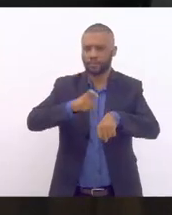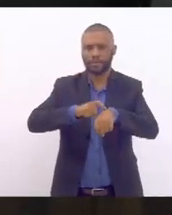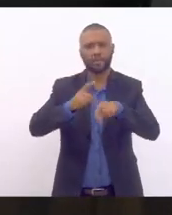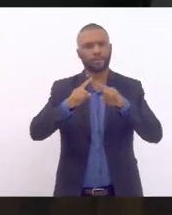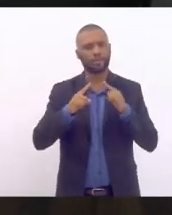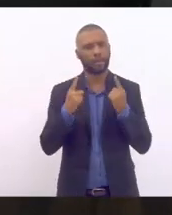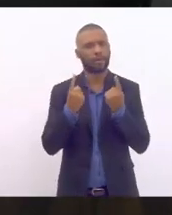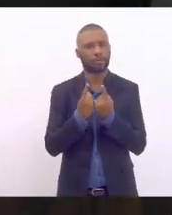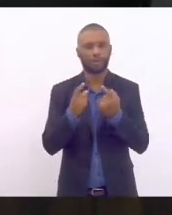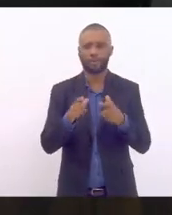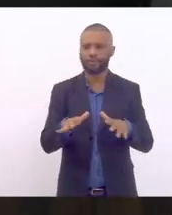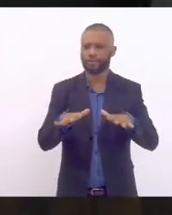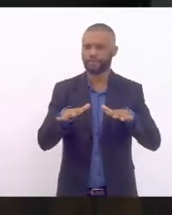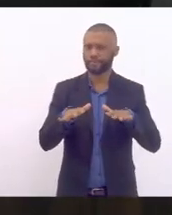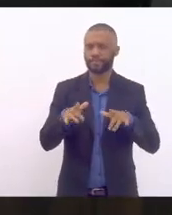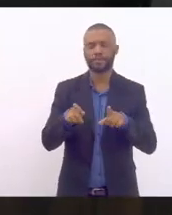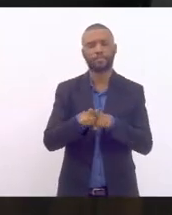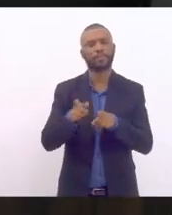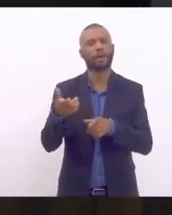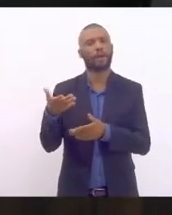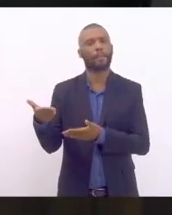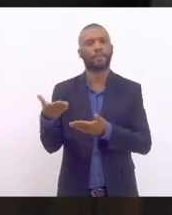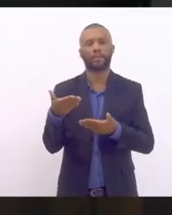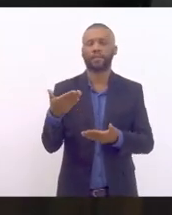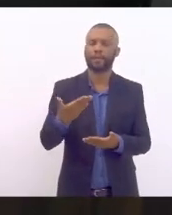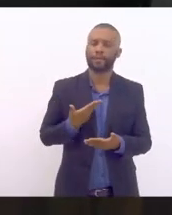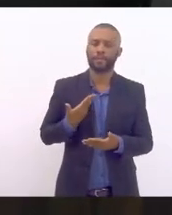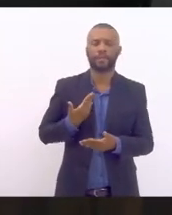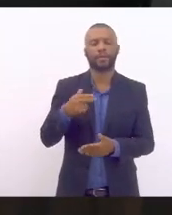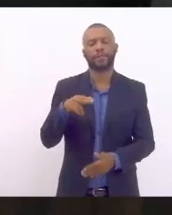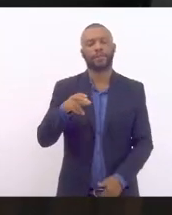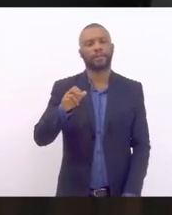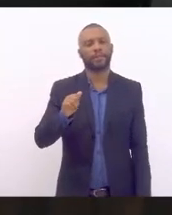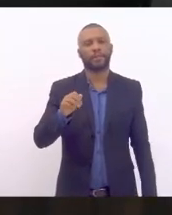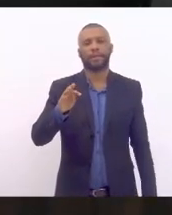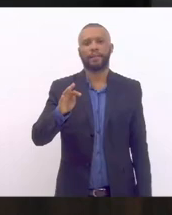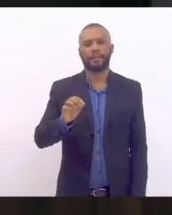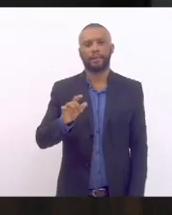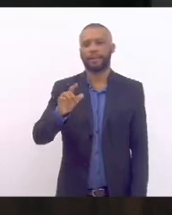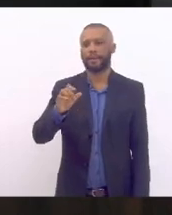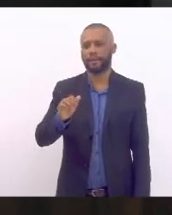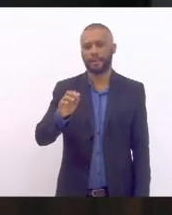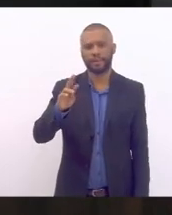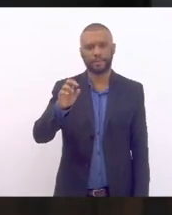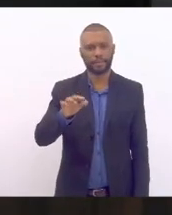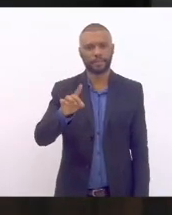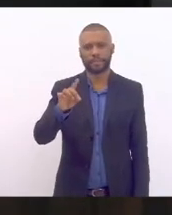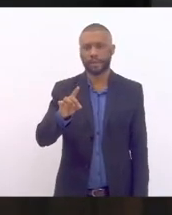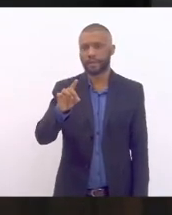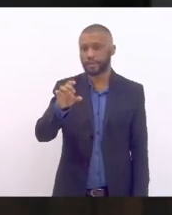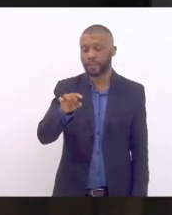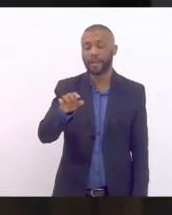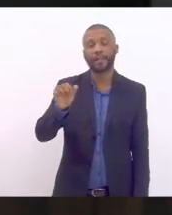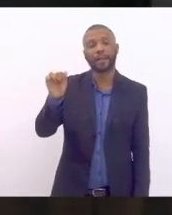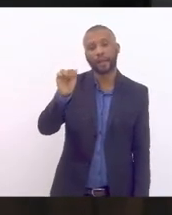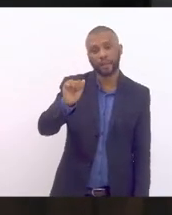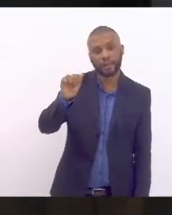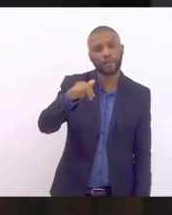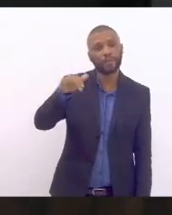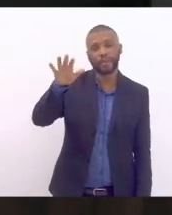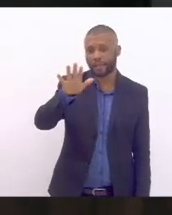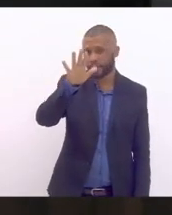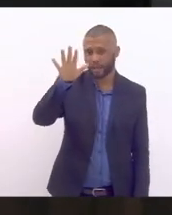pública e chamar aqui a nossa querida Natália Trindade e da Associação Nacional de